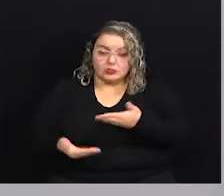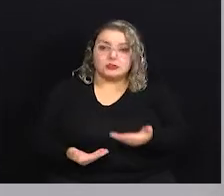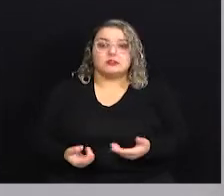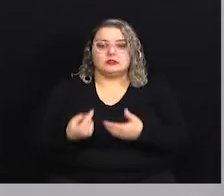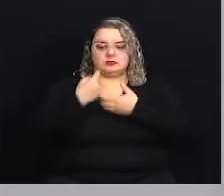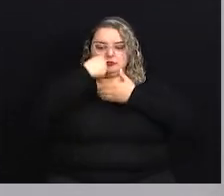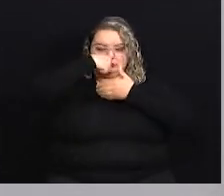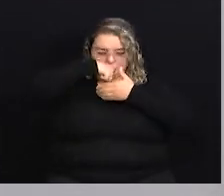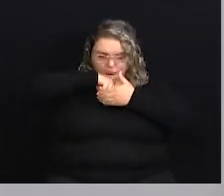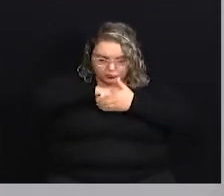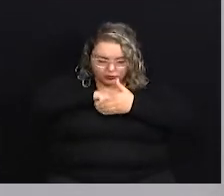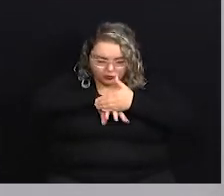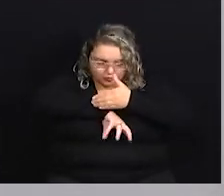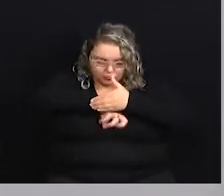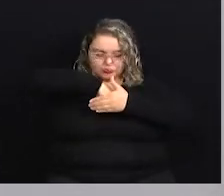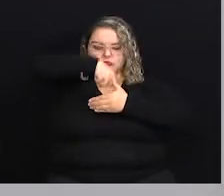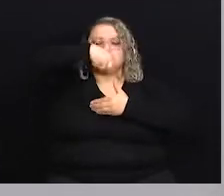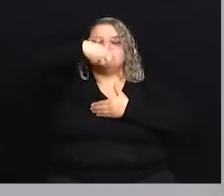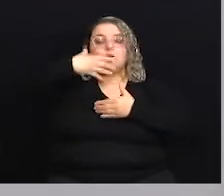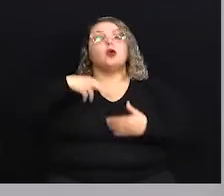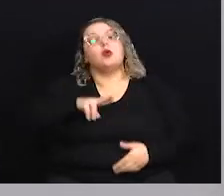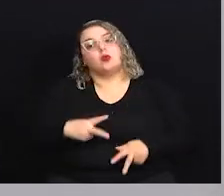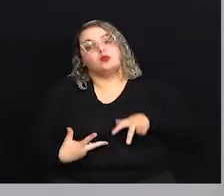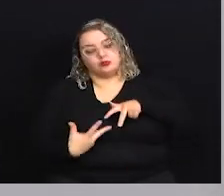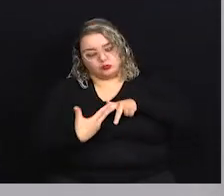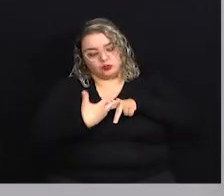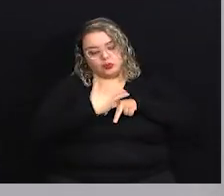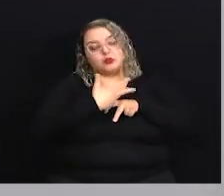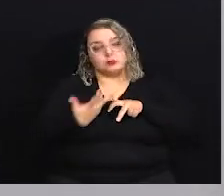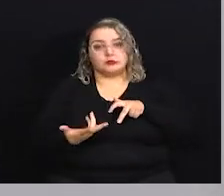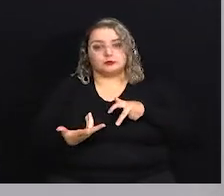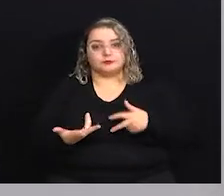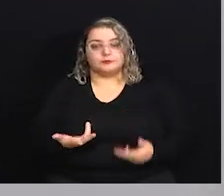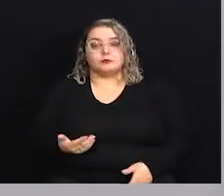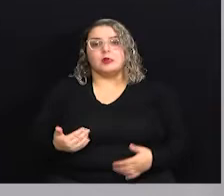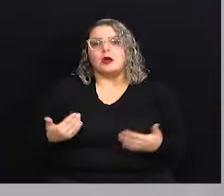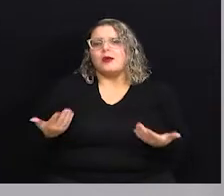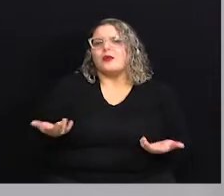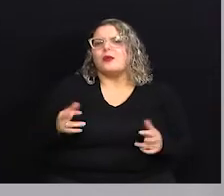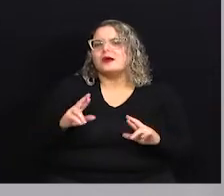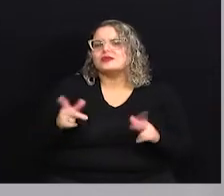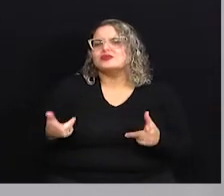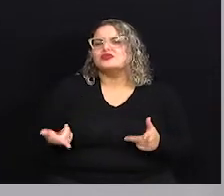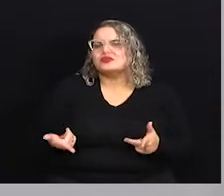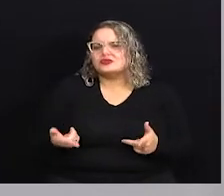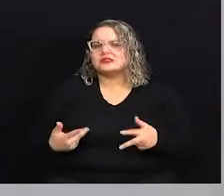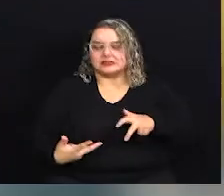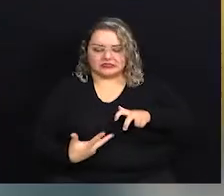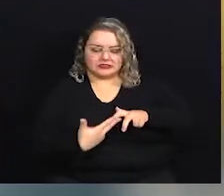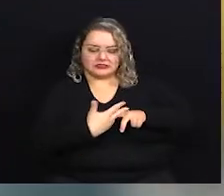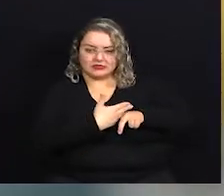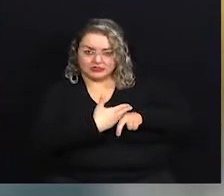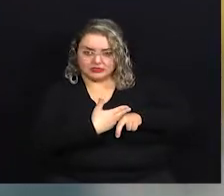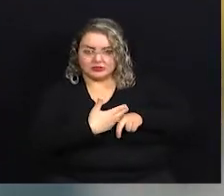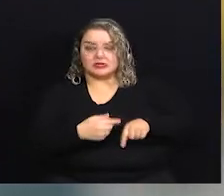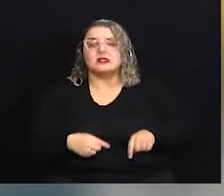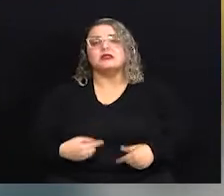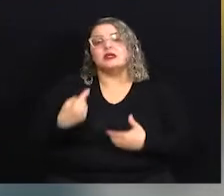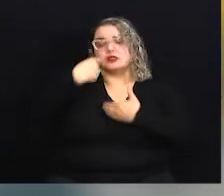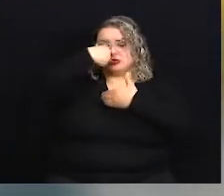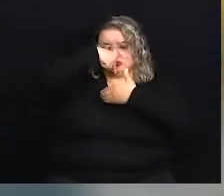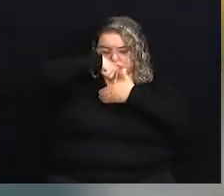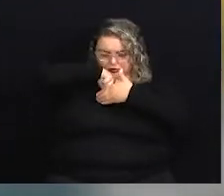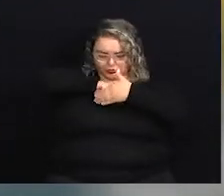gente conseguir fazer esse tratamento, tá? Se vai ser por uma endoscopia ou se vai precisar fazer a cirurgia para retirada desse corpo estranho. Mas qual a